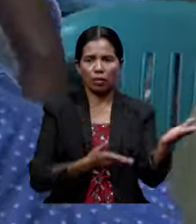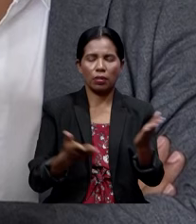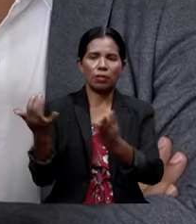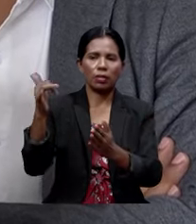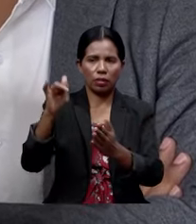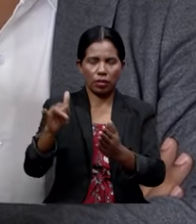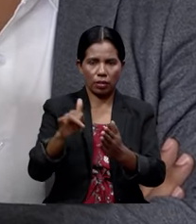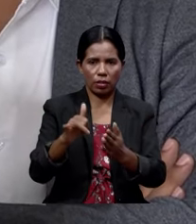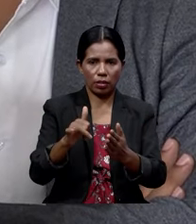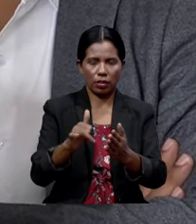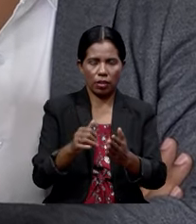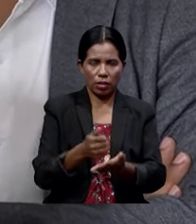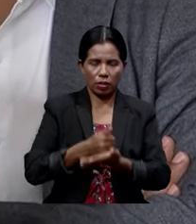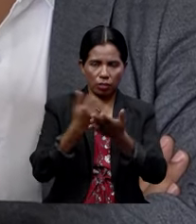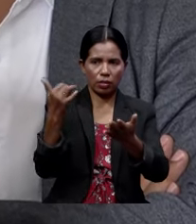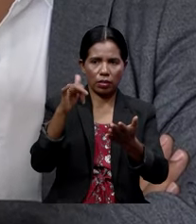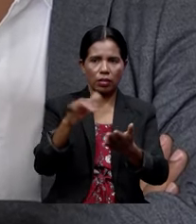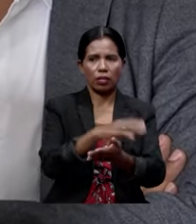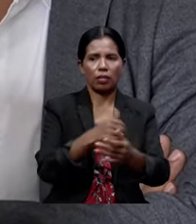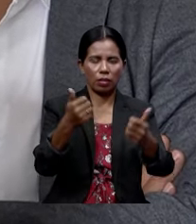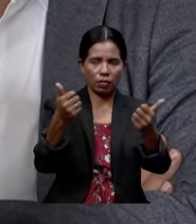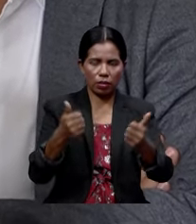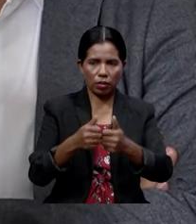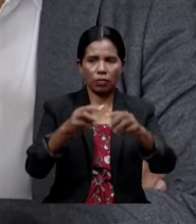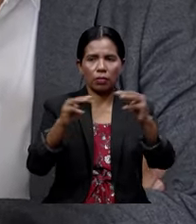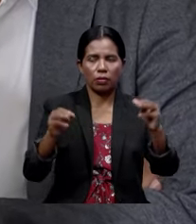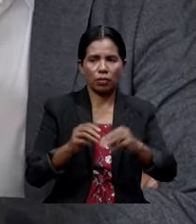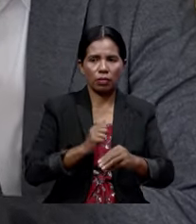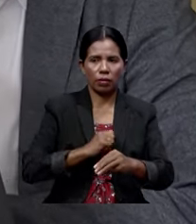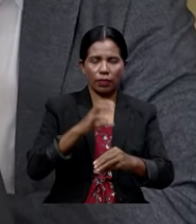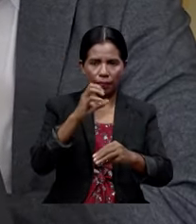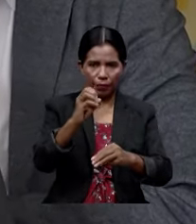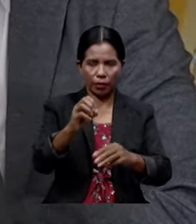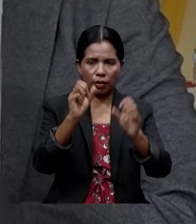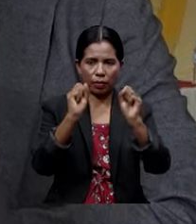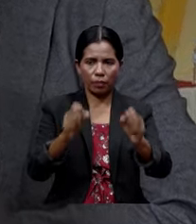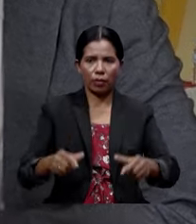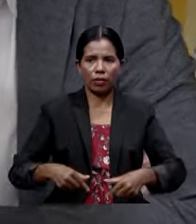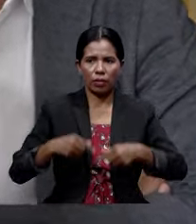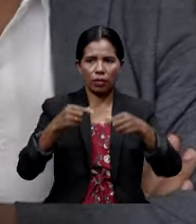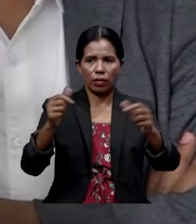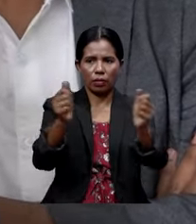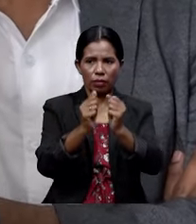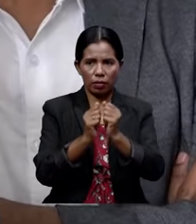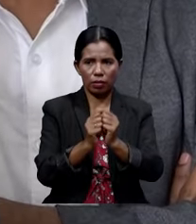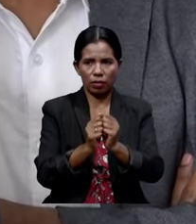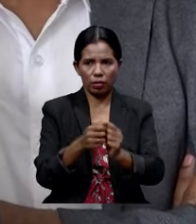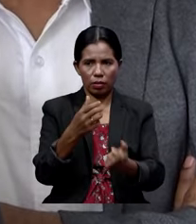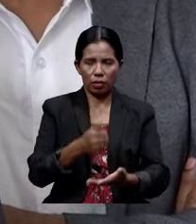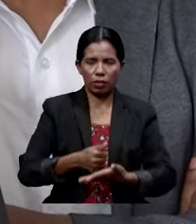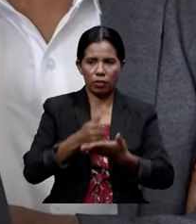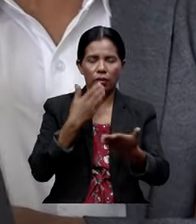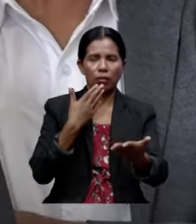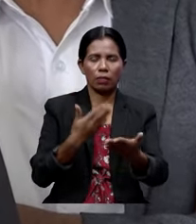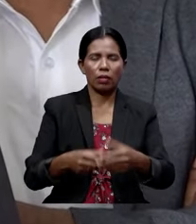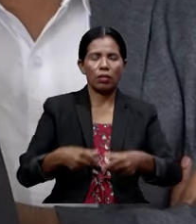depois liu autoridade município Ainaro bele fo acompanhamento mas assistência né mesmo ita